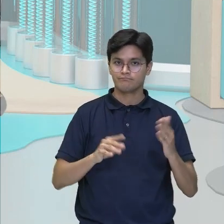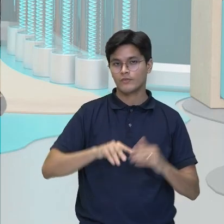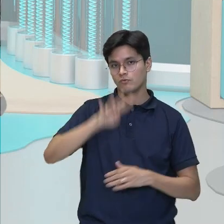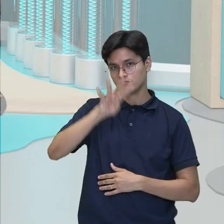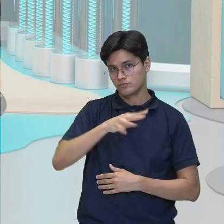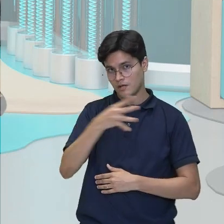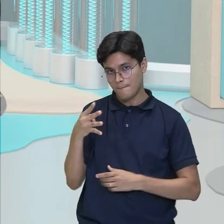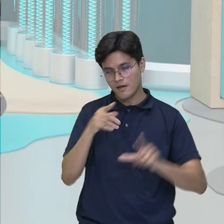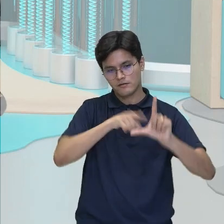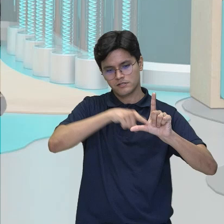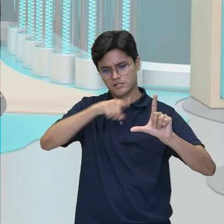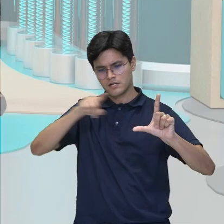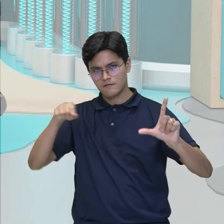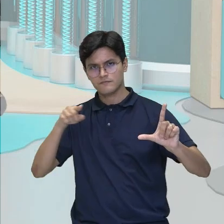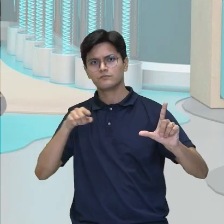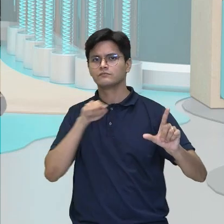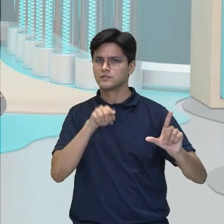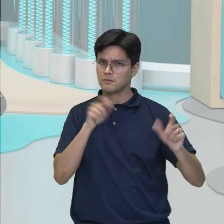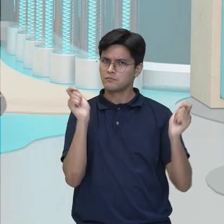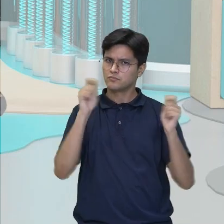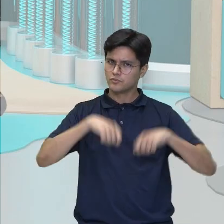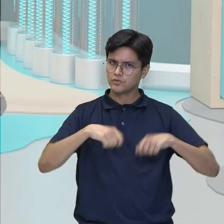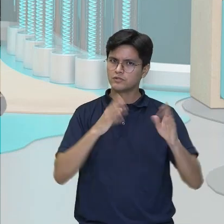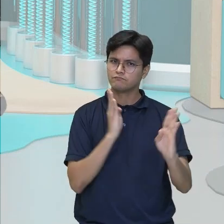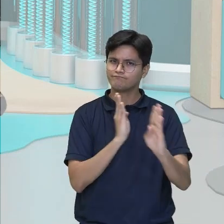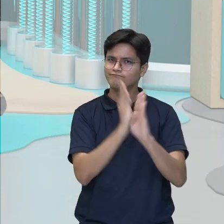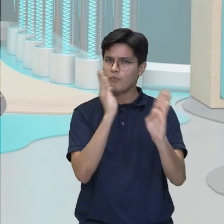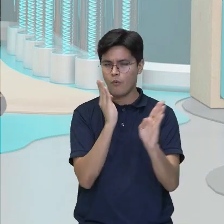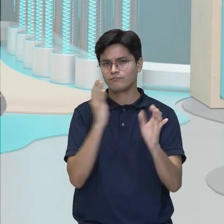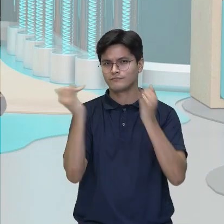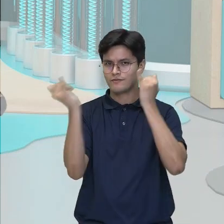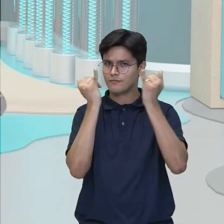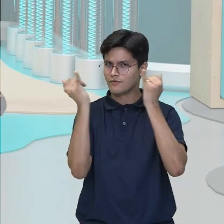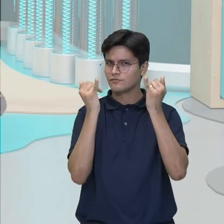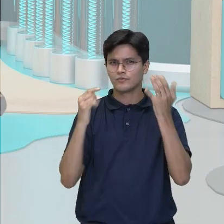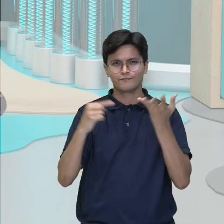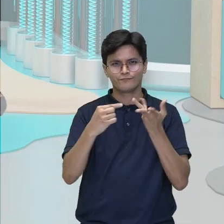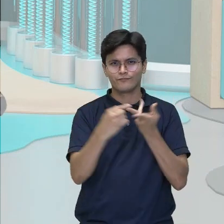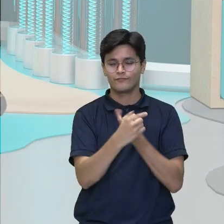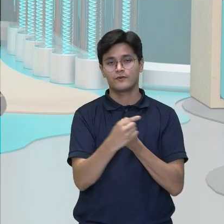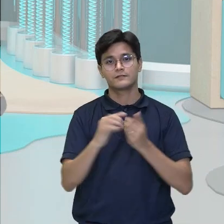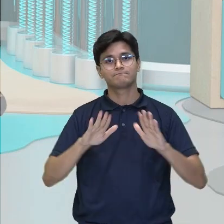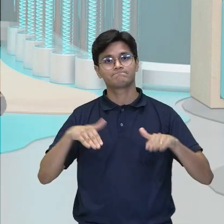saber o assunto de um texto. Ok? Bom, então nós